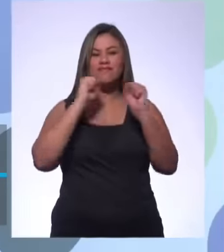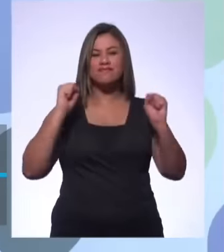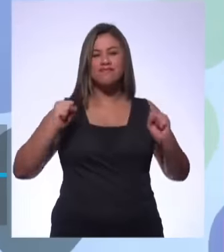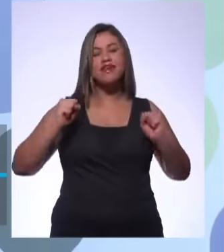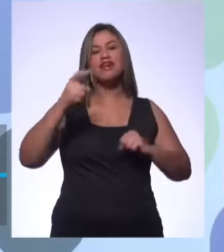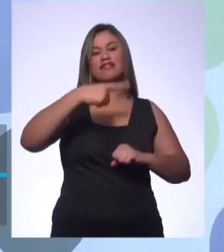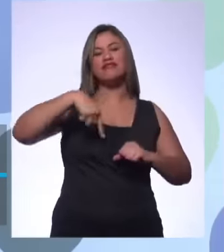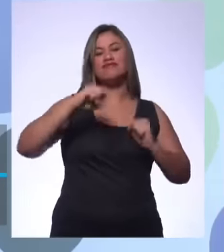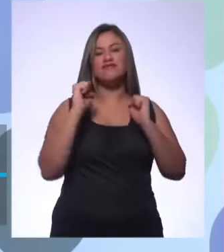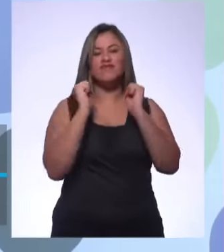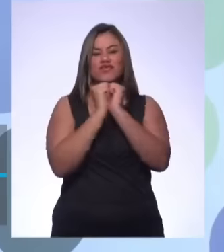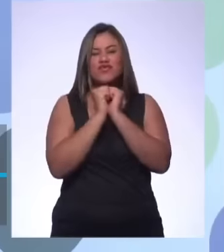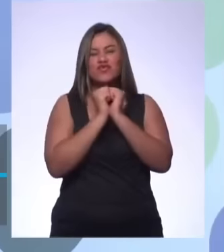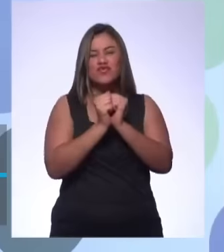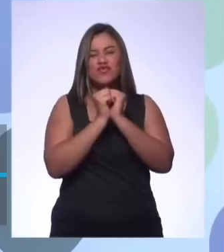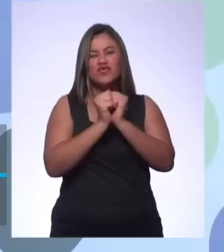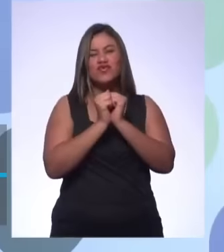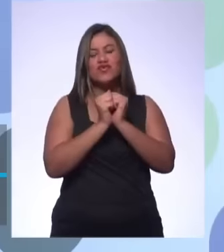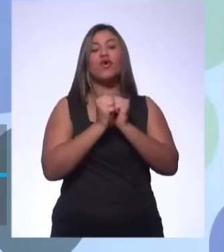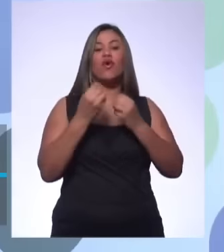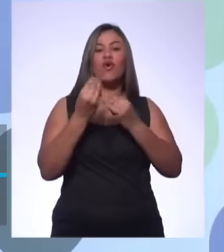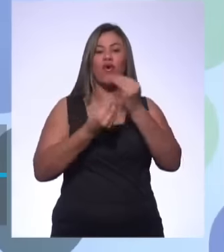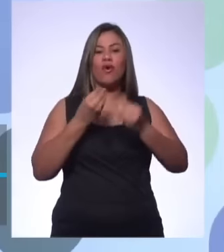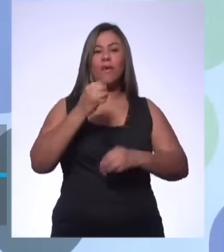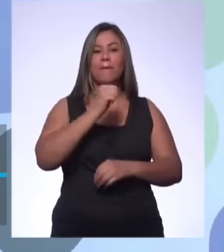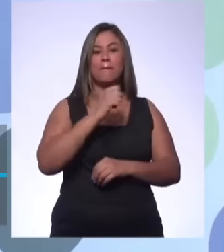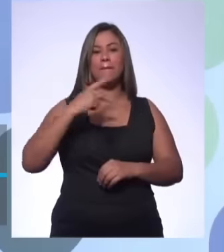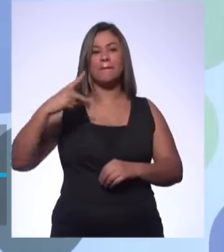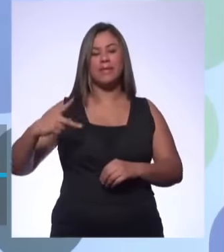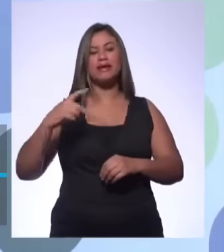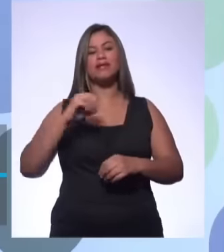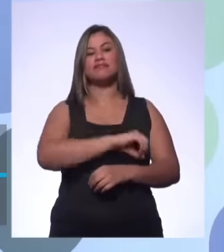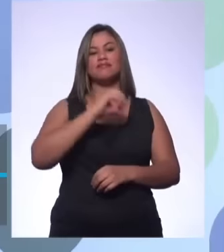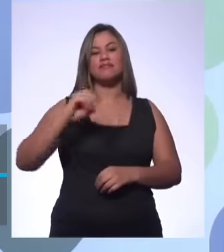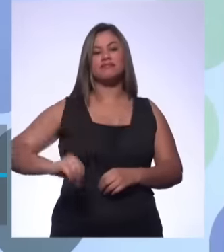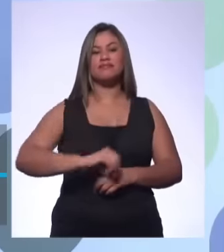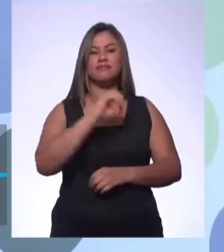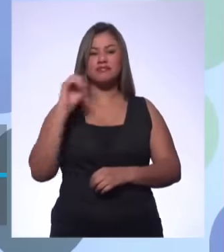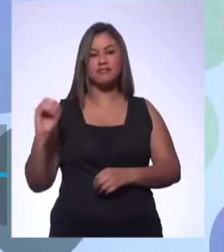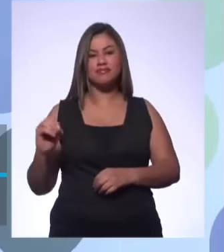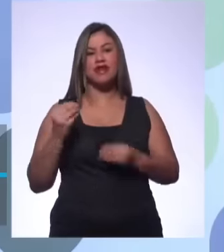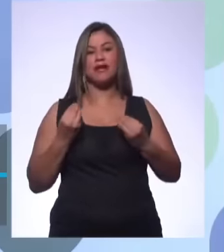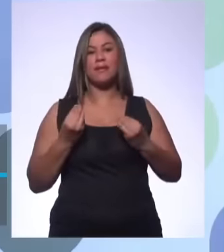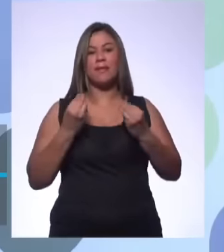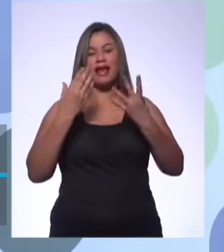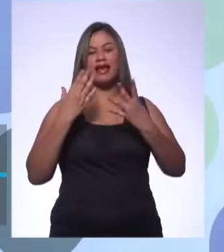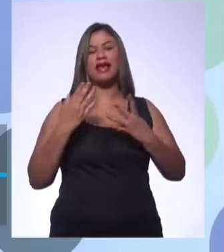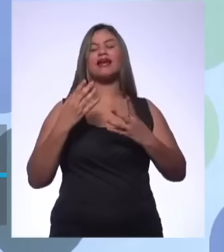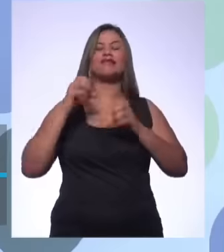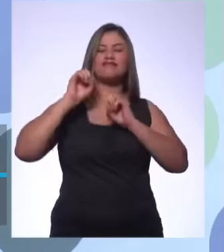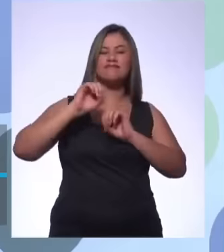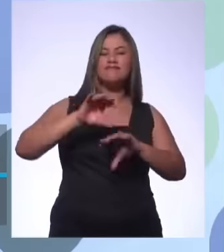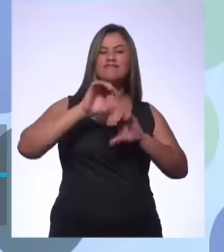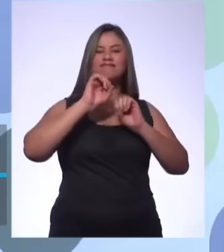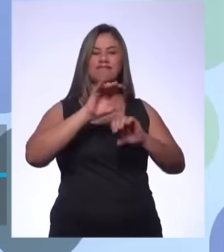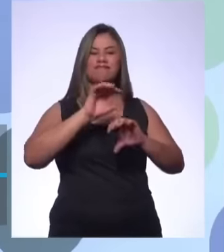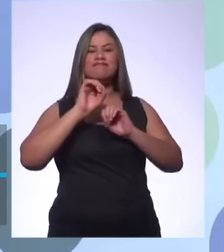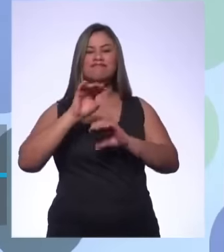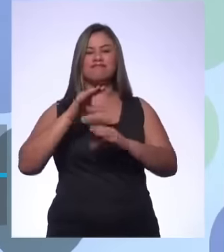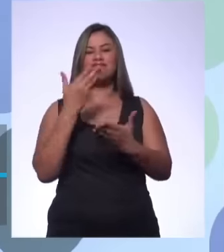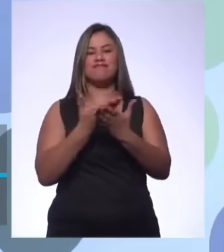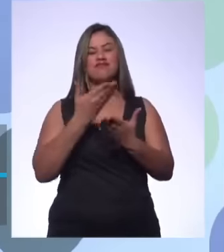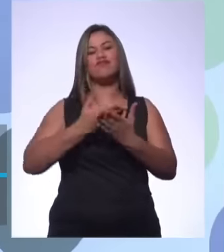estamos juntinhos aqui pelo aplicativo do Centro de Mídias para transmitir aí os saberes da aula